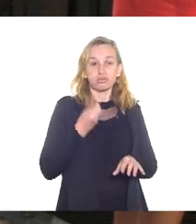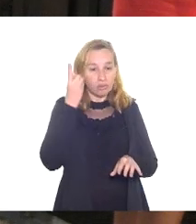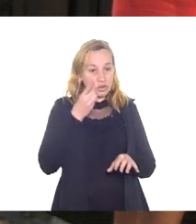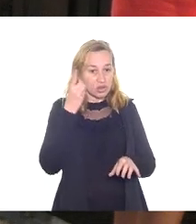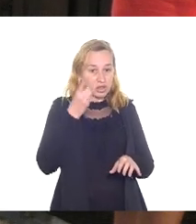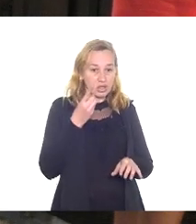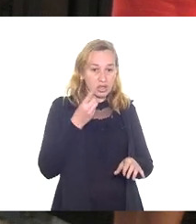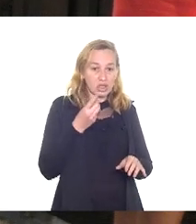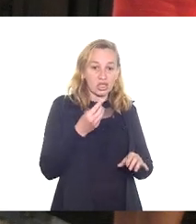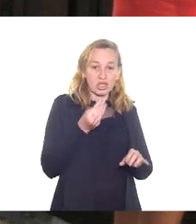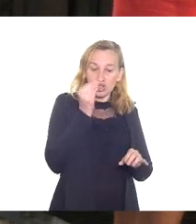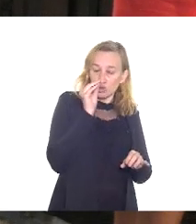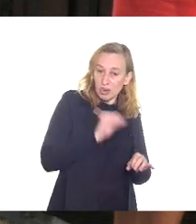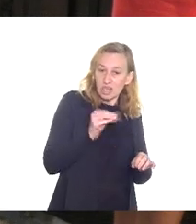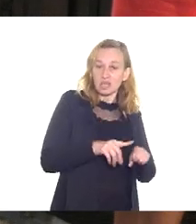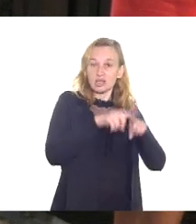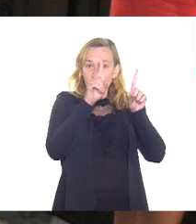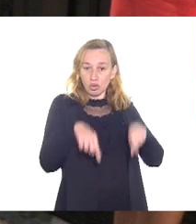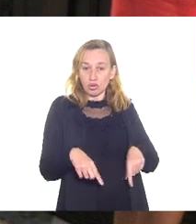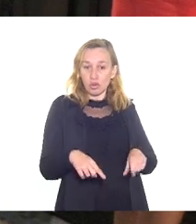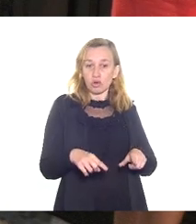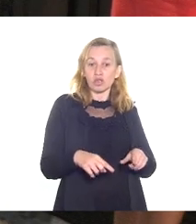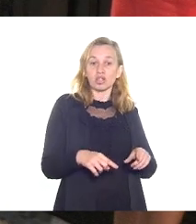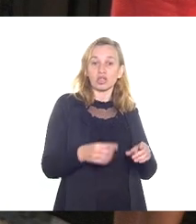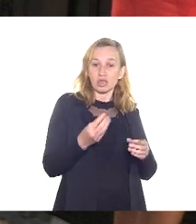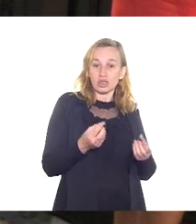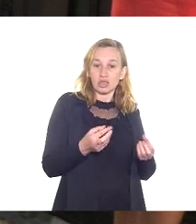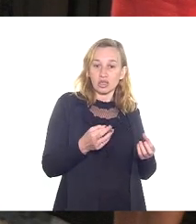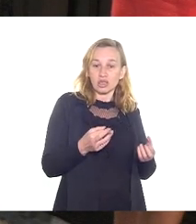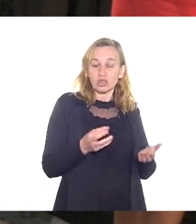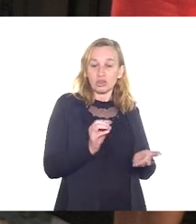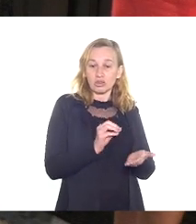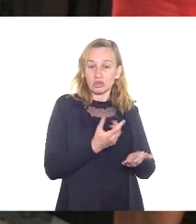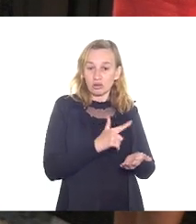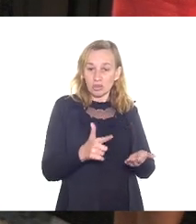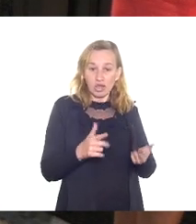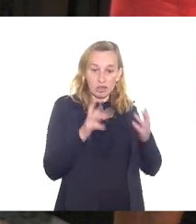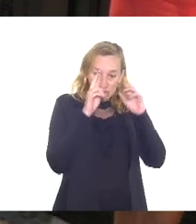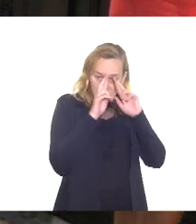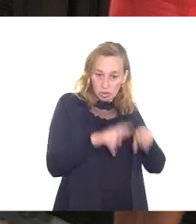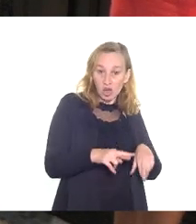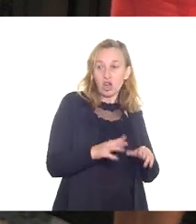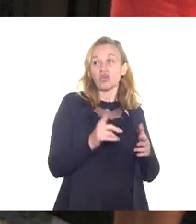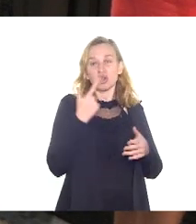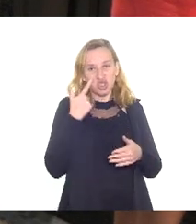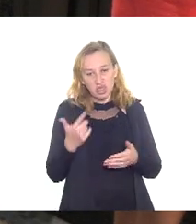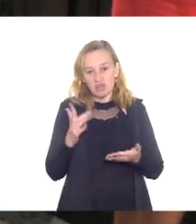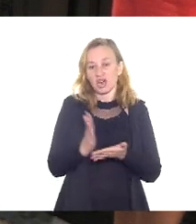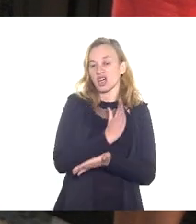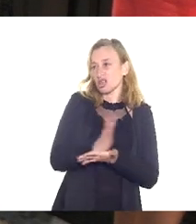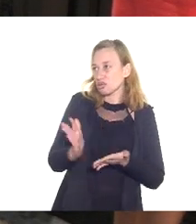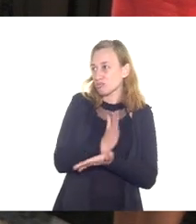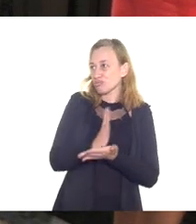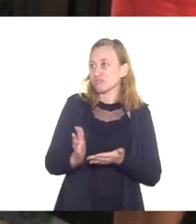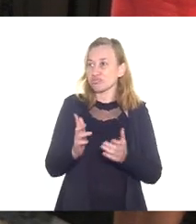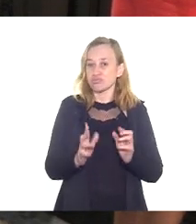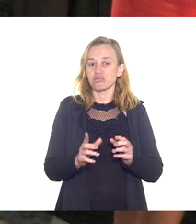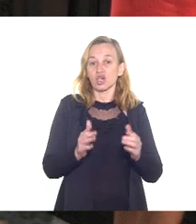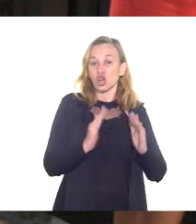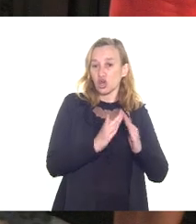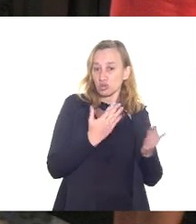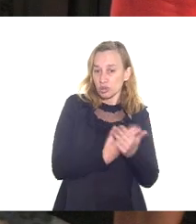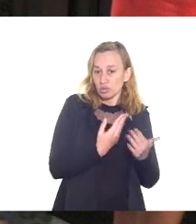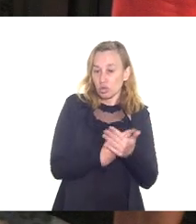desrespeitando o servidor público, desrespeitando ambientes de trabalho, como a gente chegou a ver recentemente em hospitais, em escolas, fiscalizações